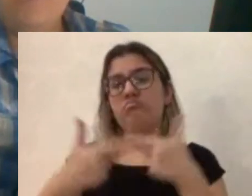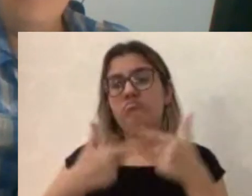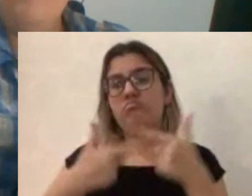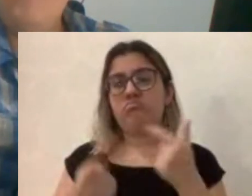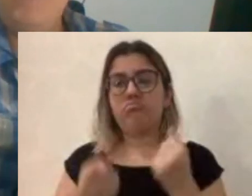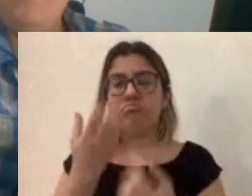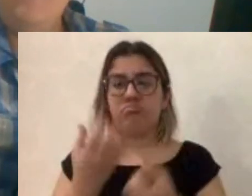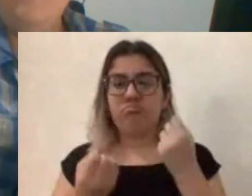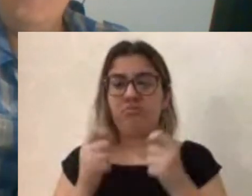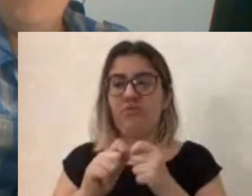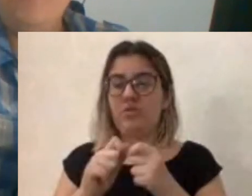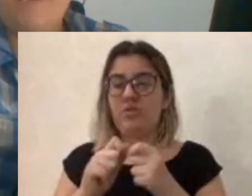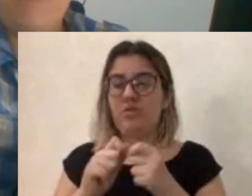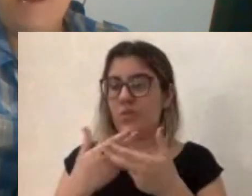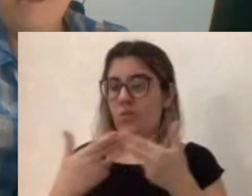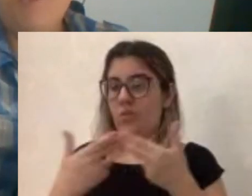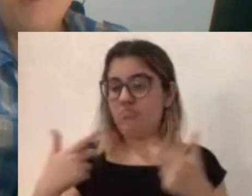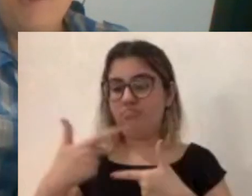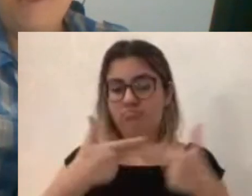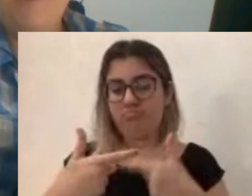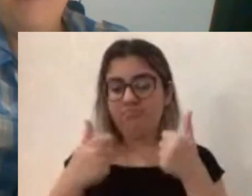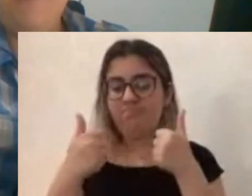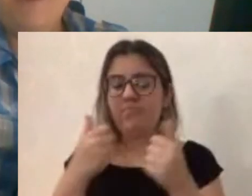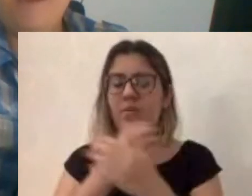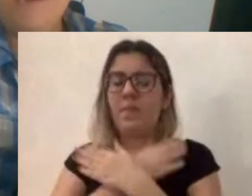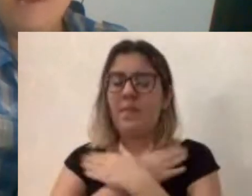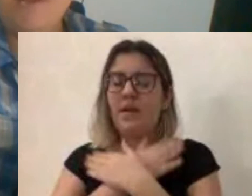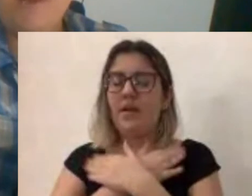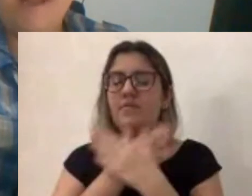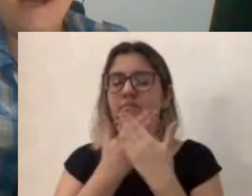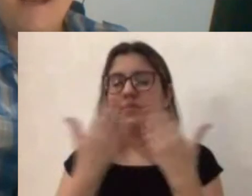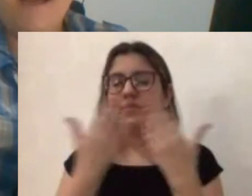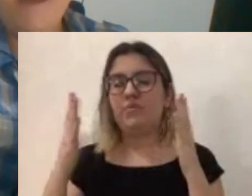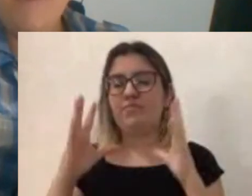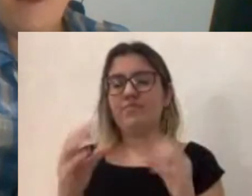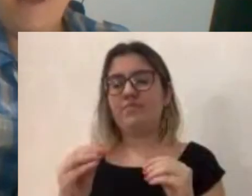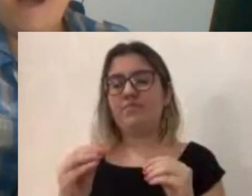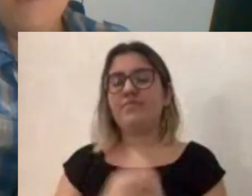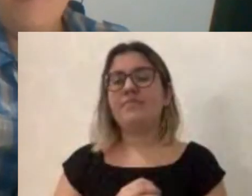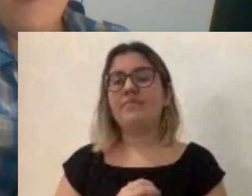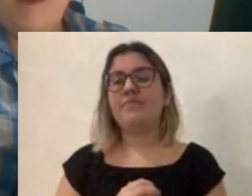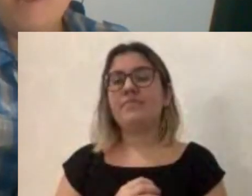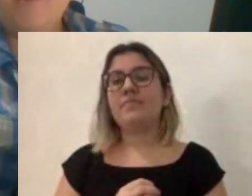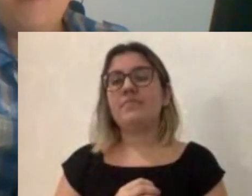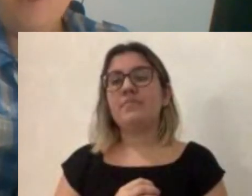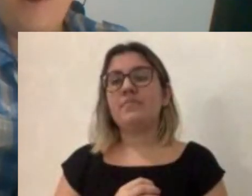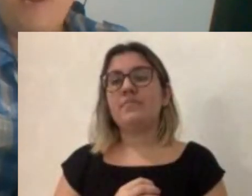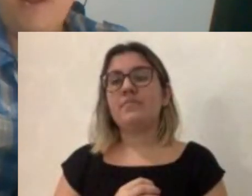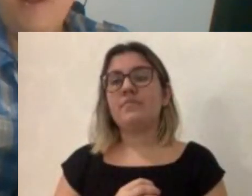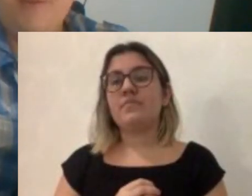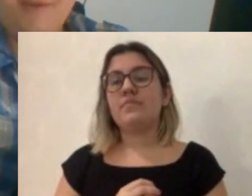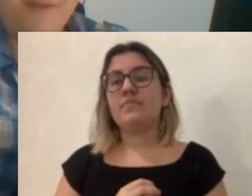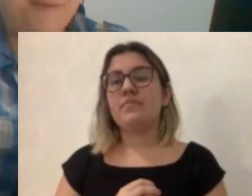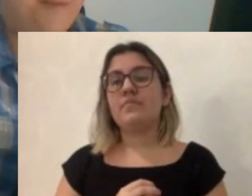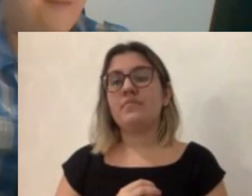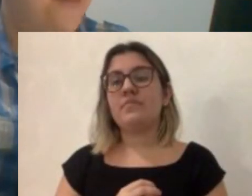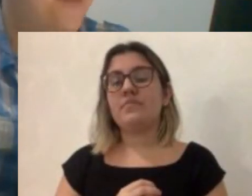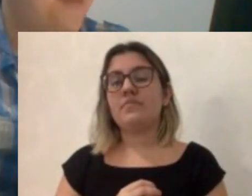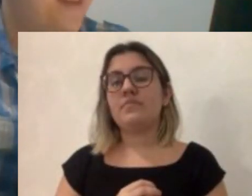Trabalhos com o Grão também. Estamos trabalhando, produzindo e fazendo as coisas rodarem. Obrigado, um abraço virtual para todo